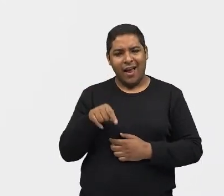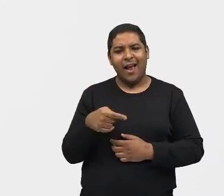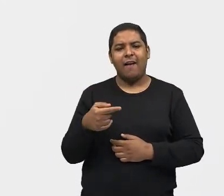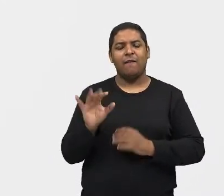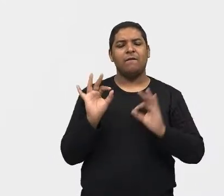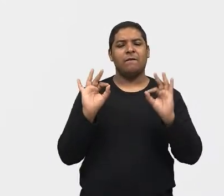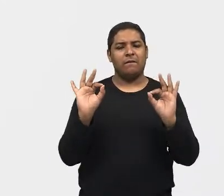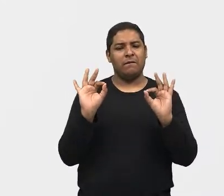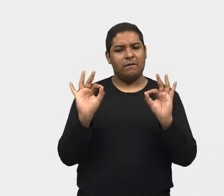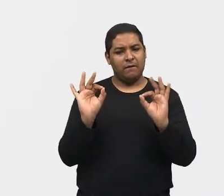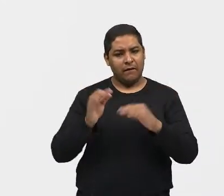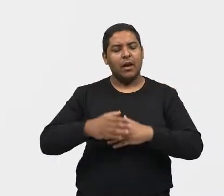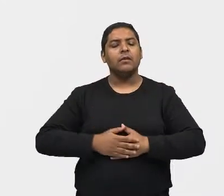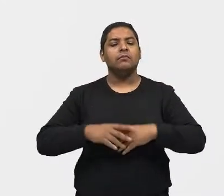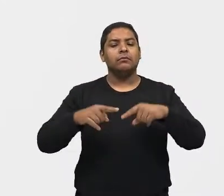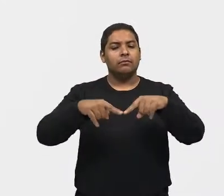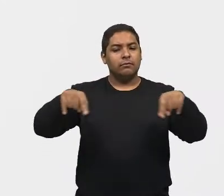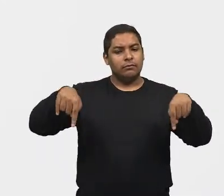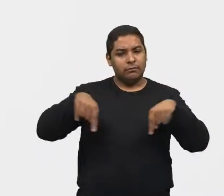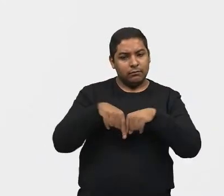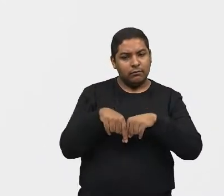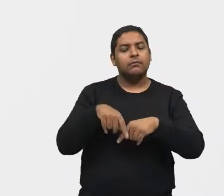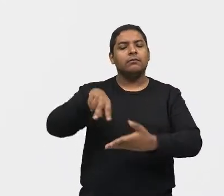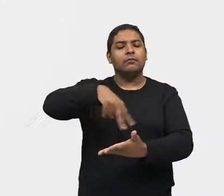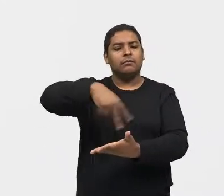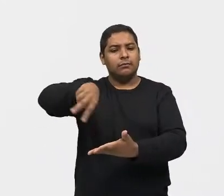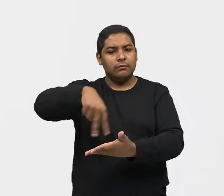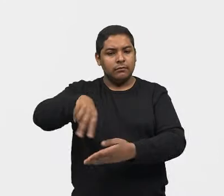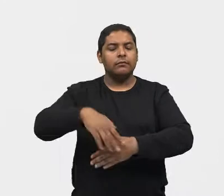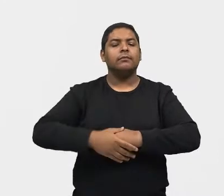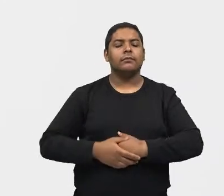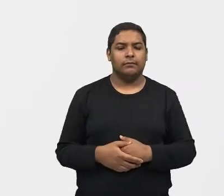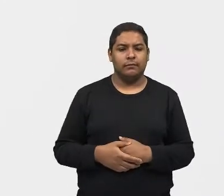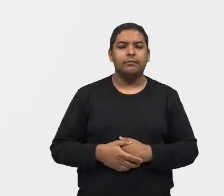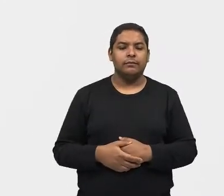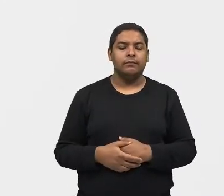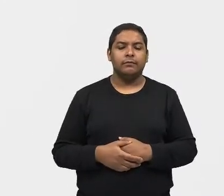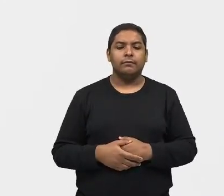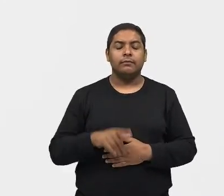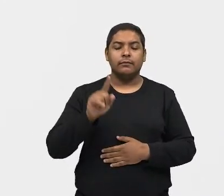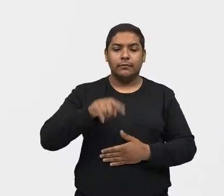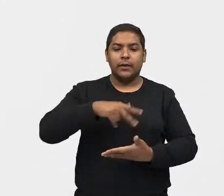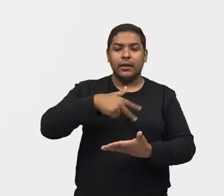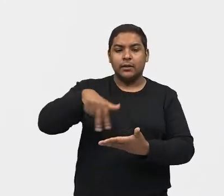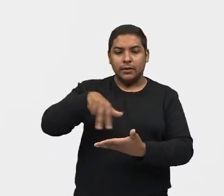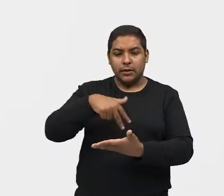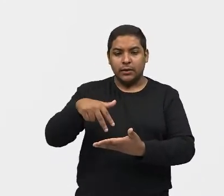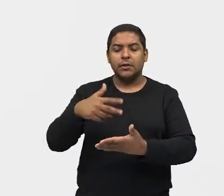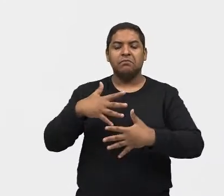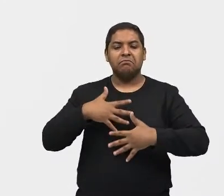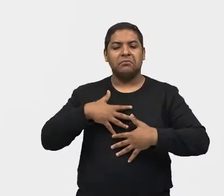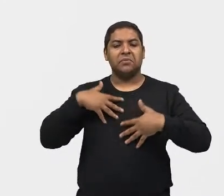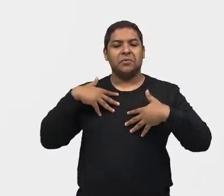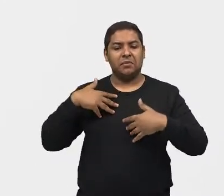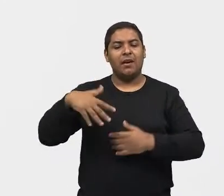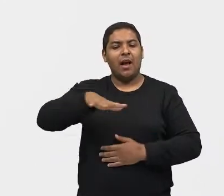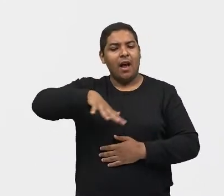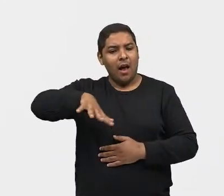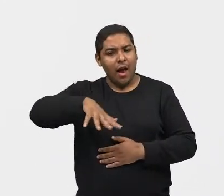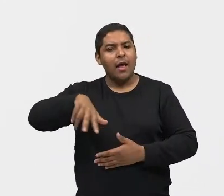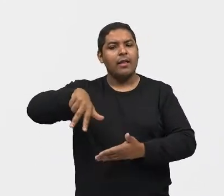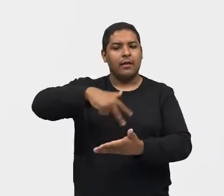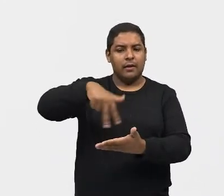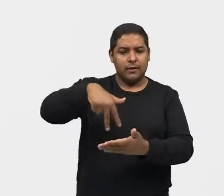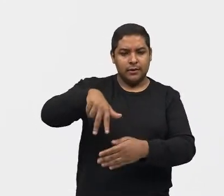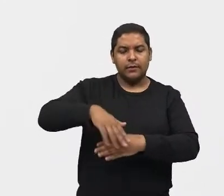salão. O Quick Step, então, ele é considerado, né, uma das danças mais elegantes e refinadas da dança de salão.